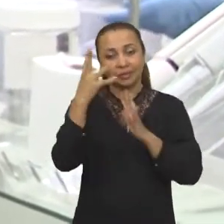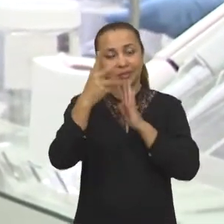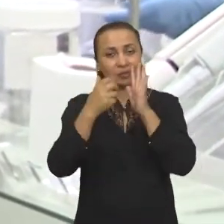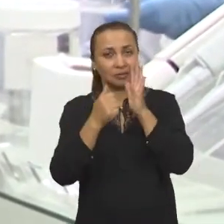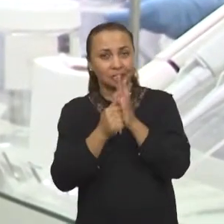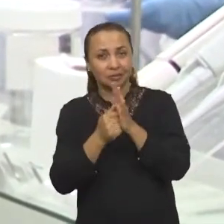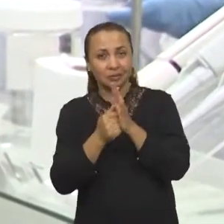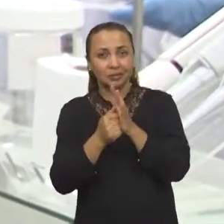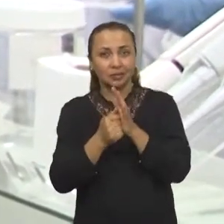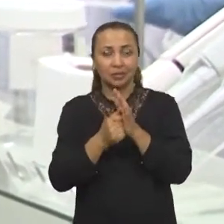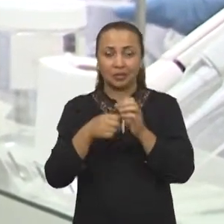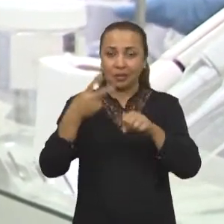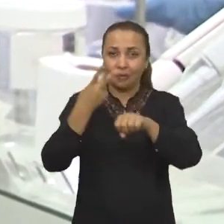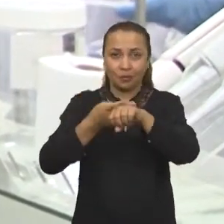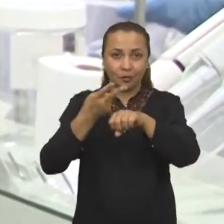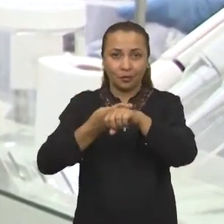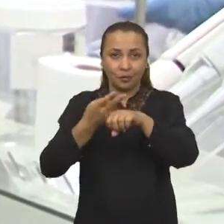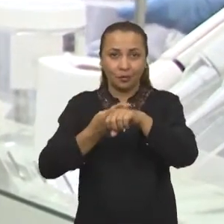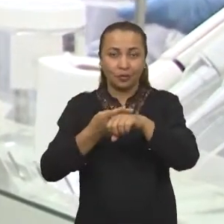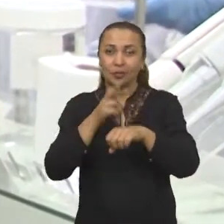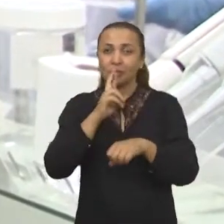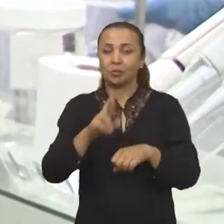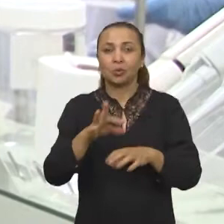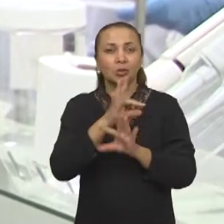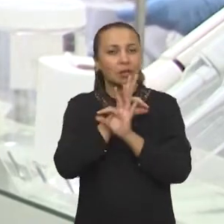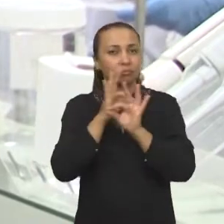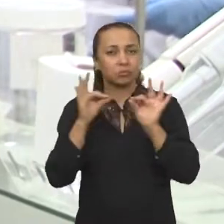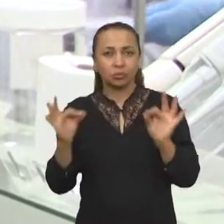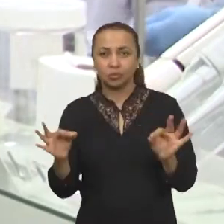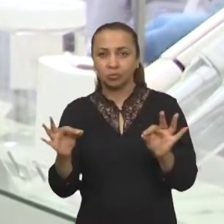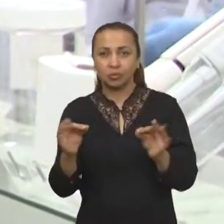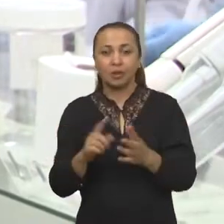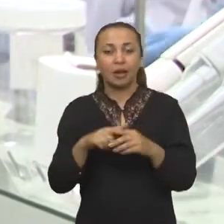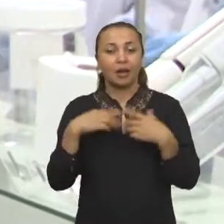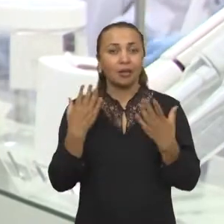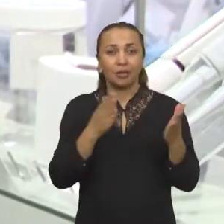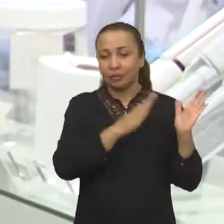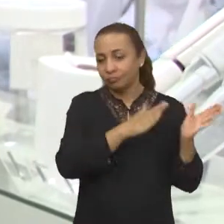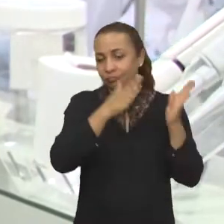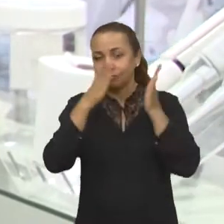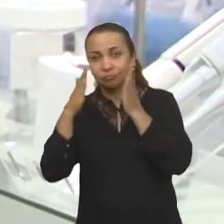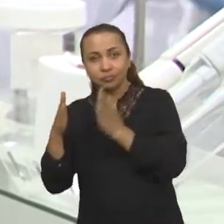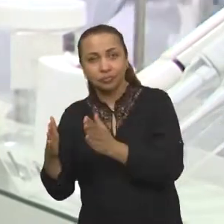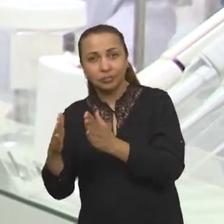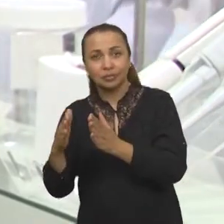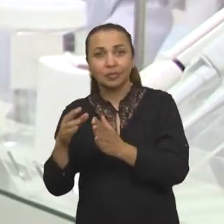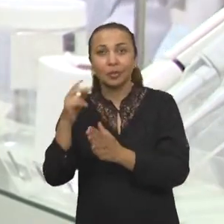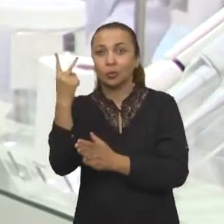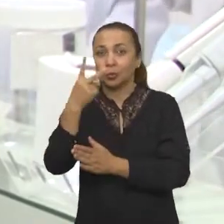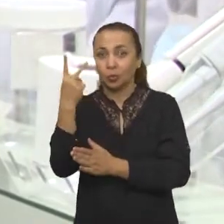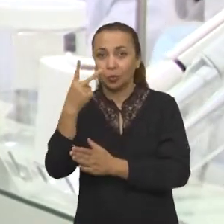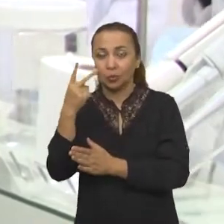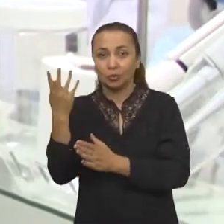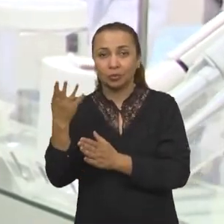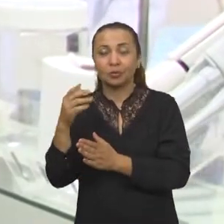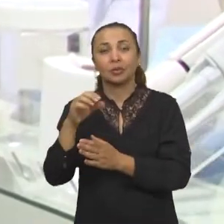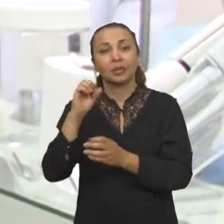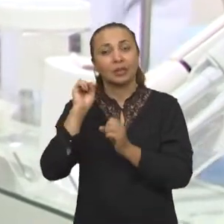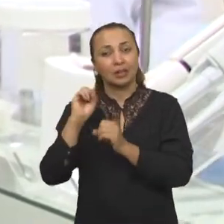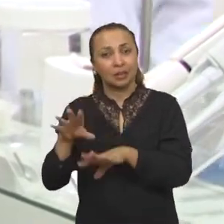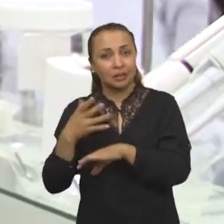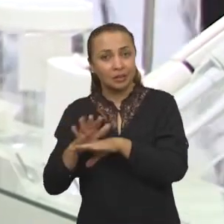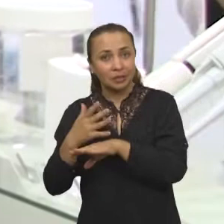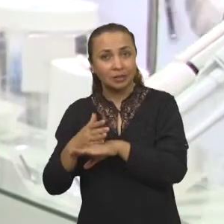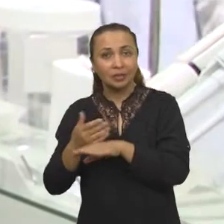de caracterização in vitro, resultados promissores. Agora a gente passa para uma fase 2, que é a fase de